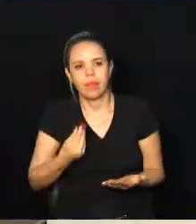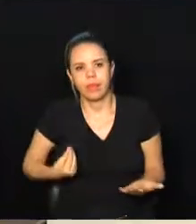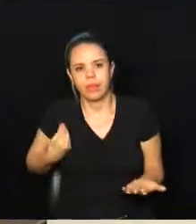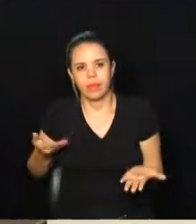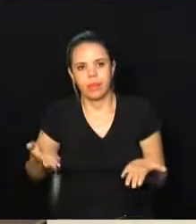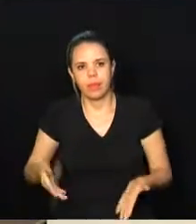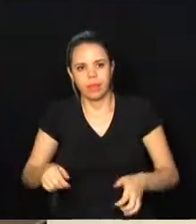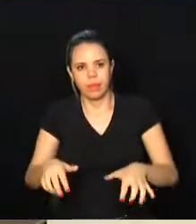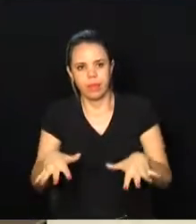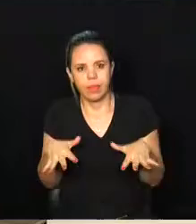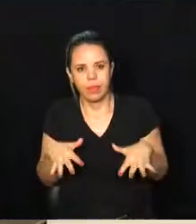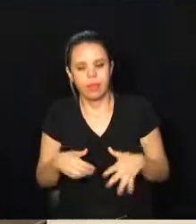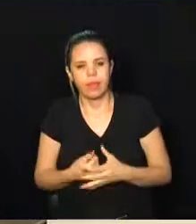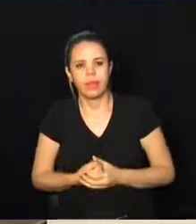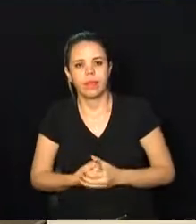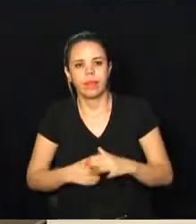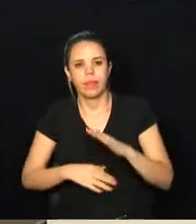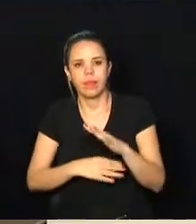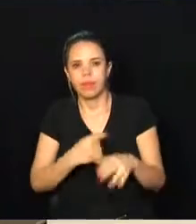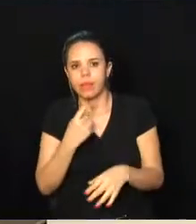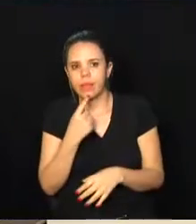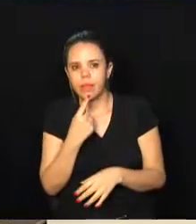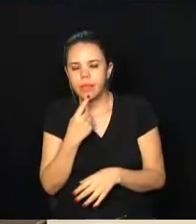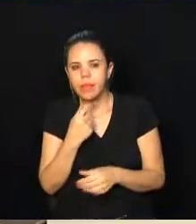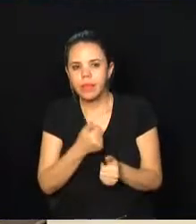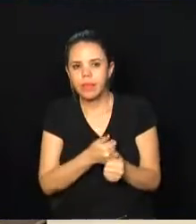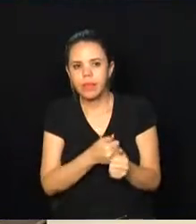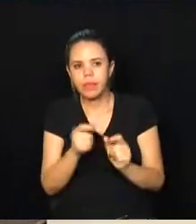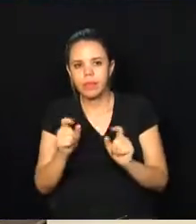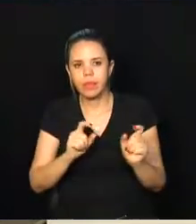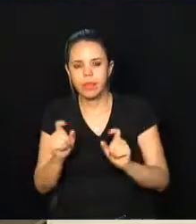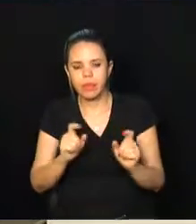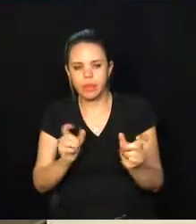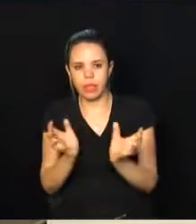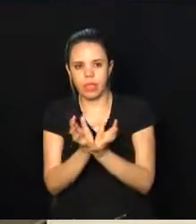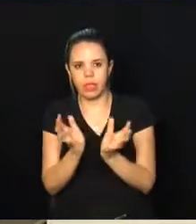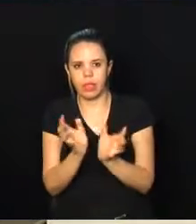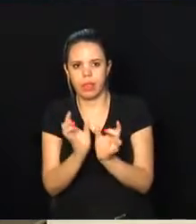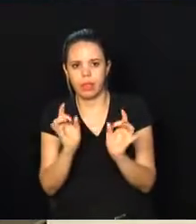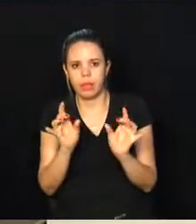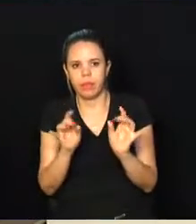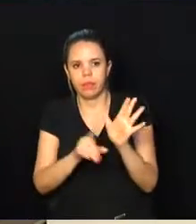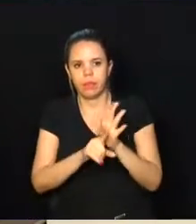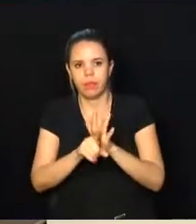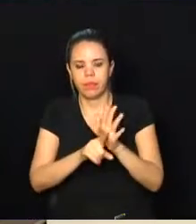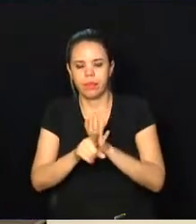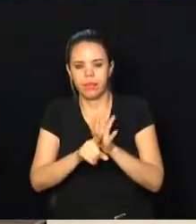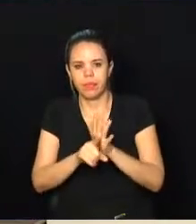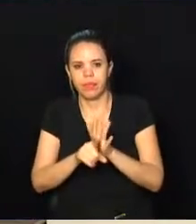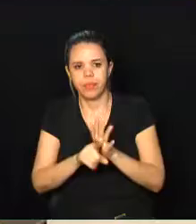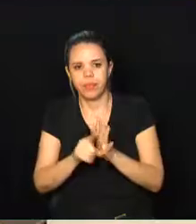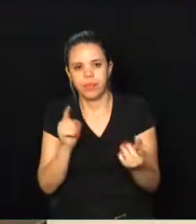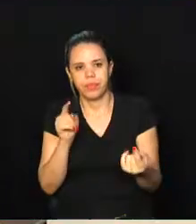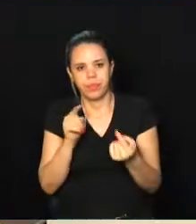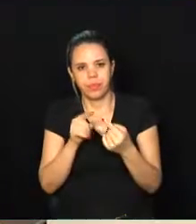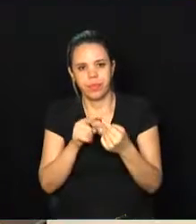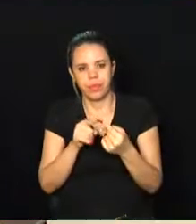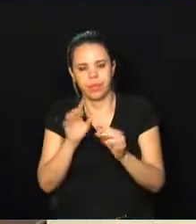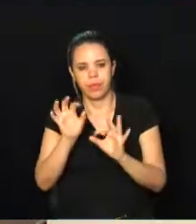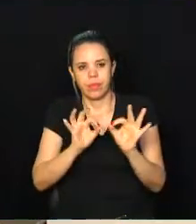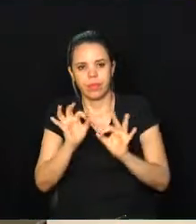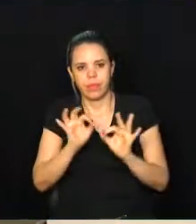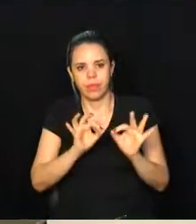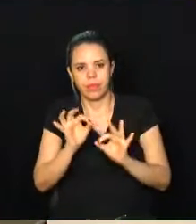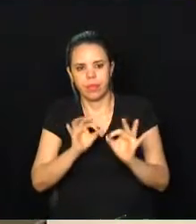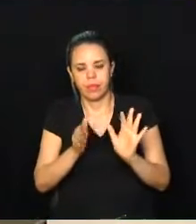aqui do plenário da Câmara de Campinas para acompanhar uma reunião da Comissão Especial de Estudos com a finalidade de elaboração